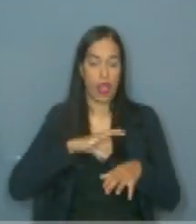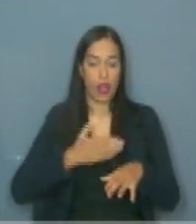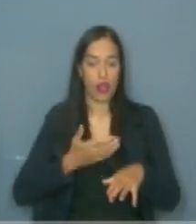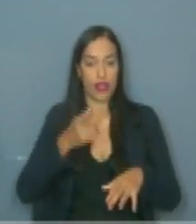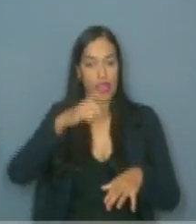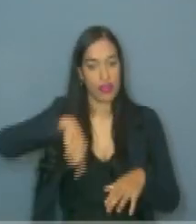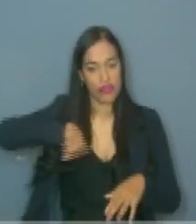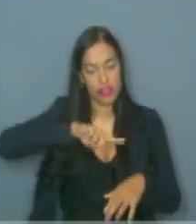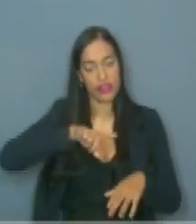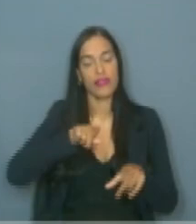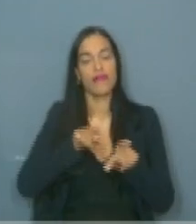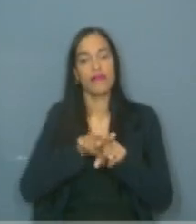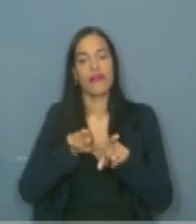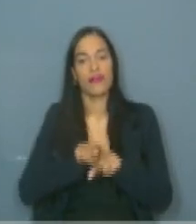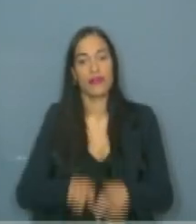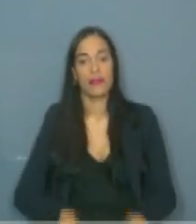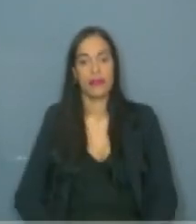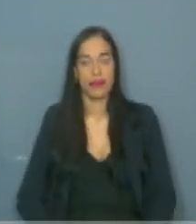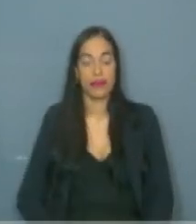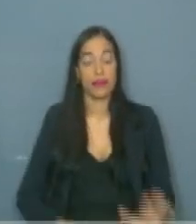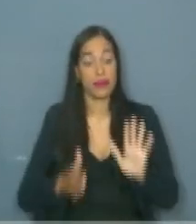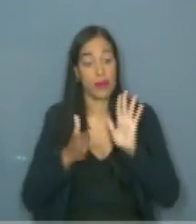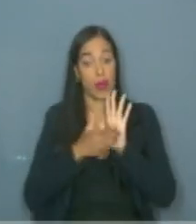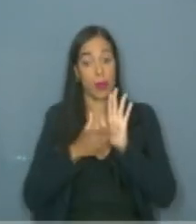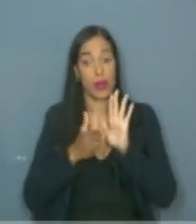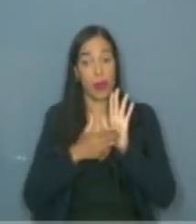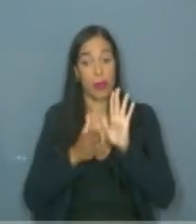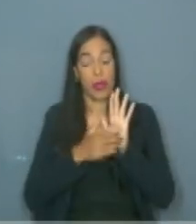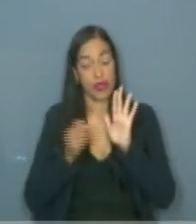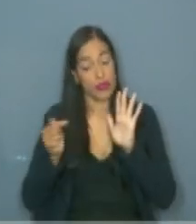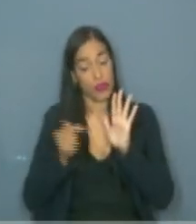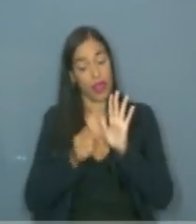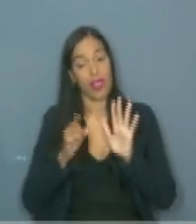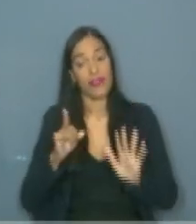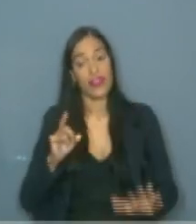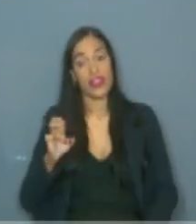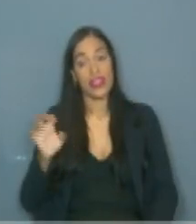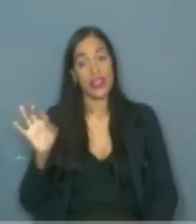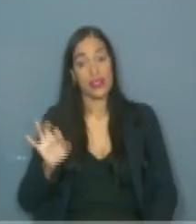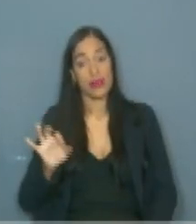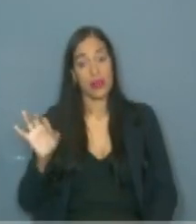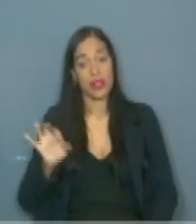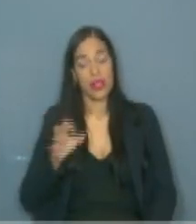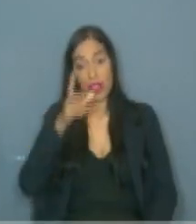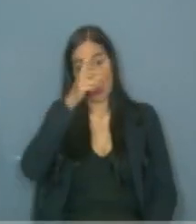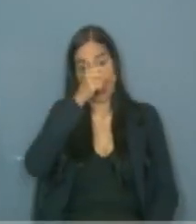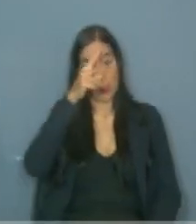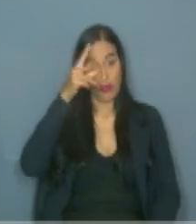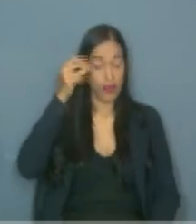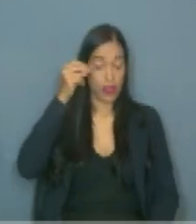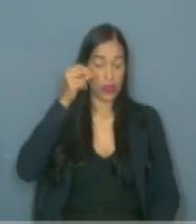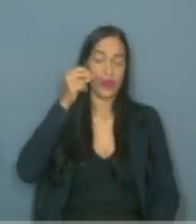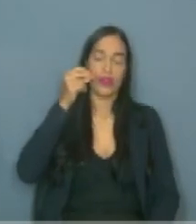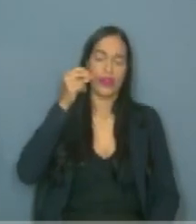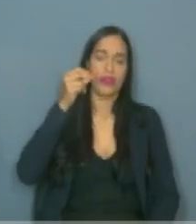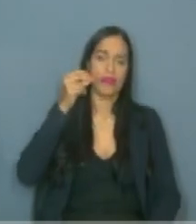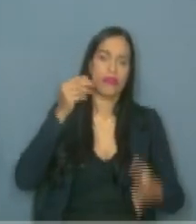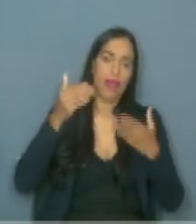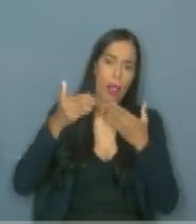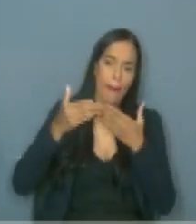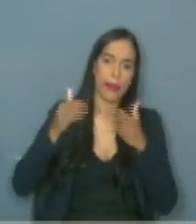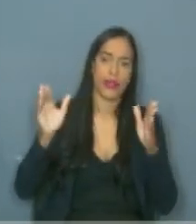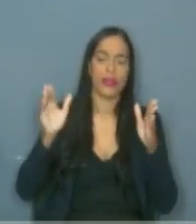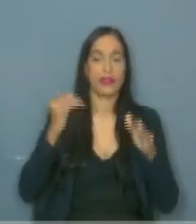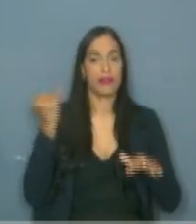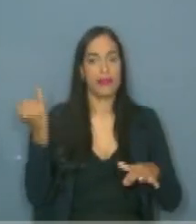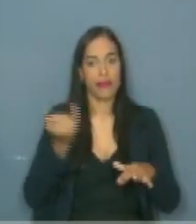dos meus colegas e das minhas colegas. Eu estou propondo que, ao invés de 15%, a prefeitura possa, de fato, abrir, porque a gente sabe que muitas vezes é importante,